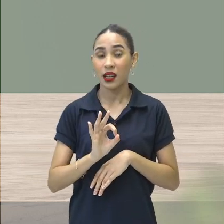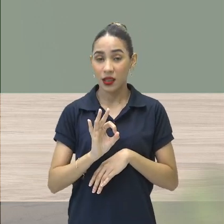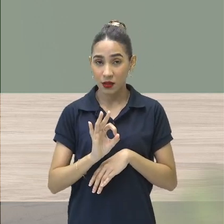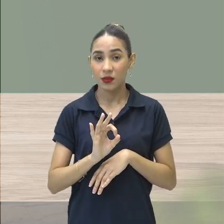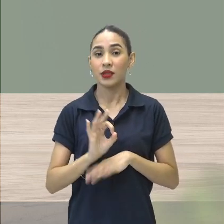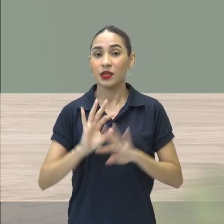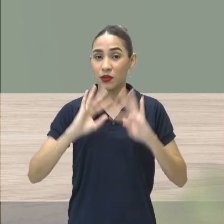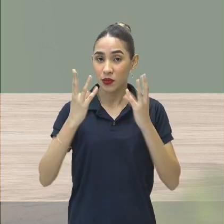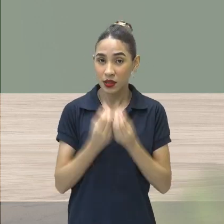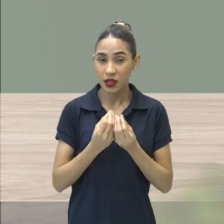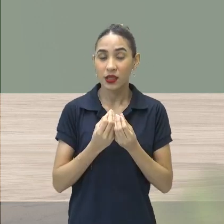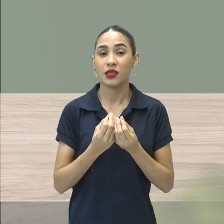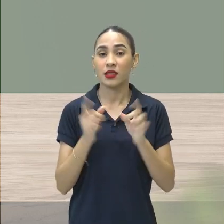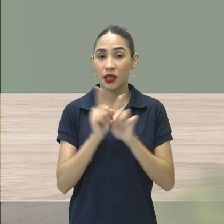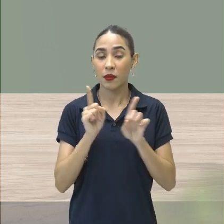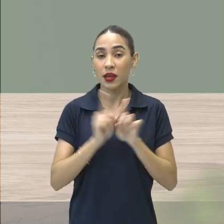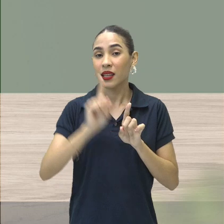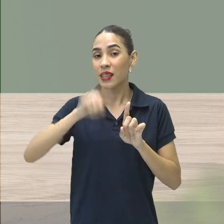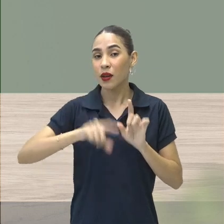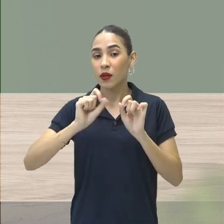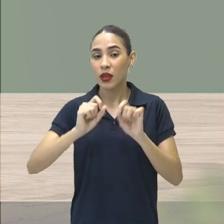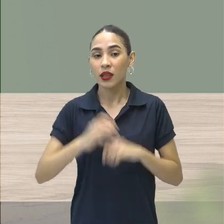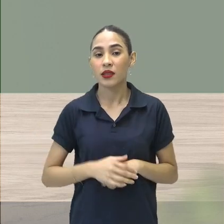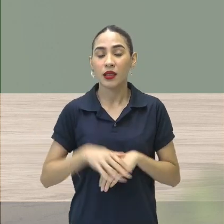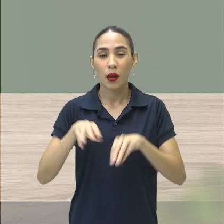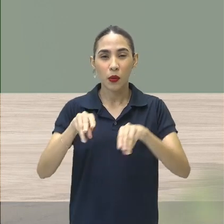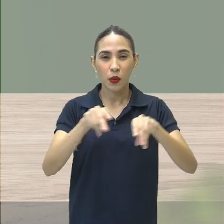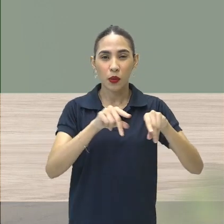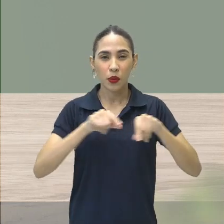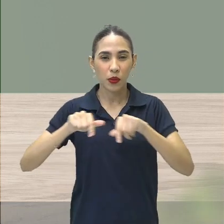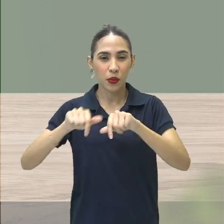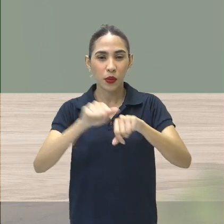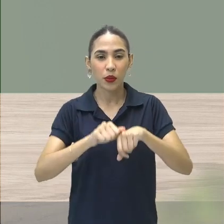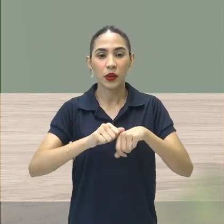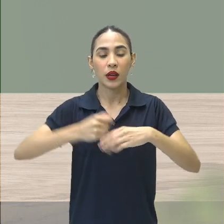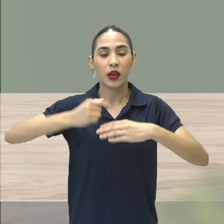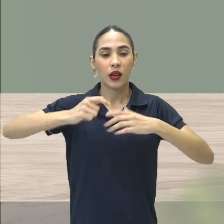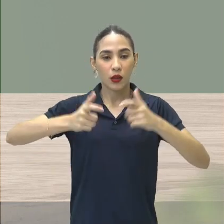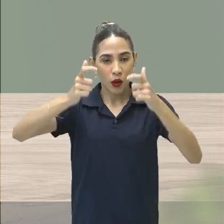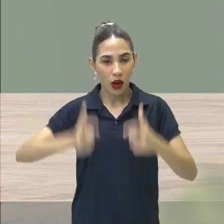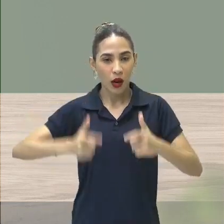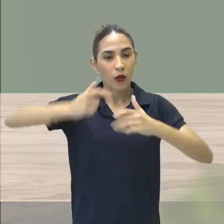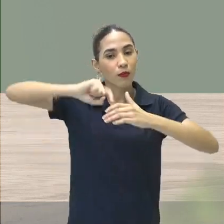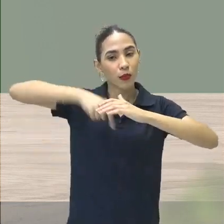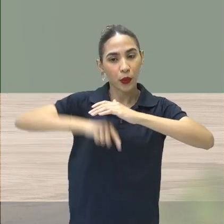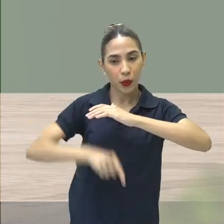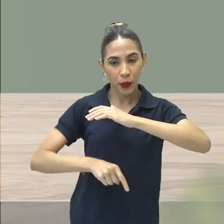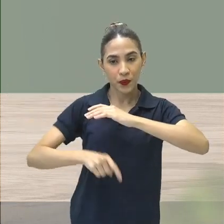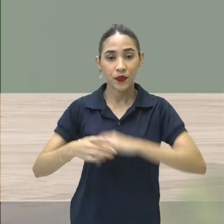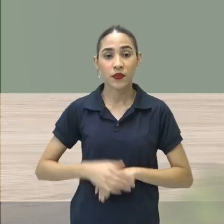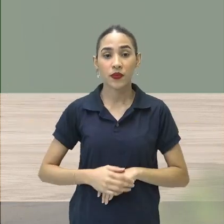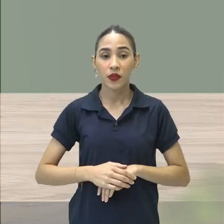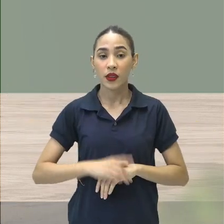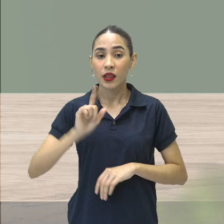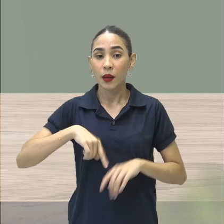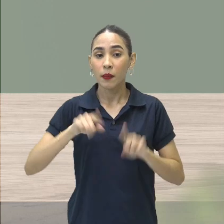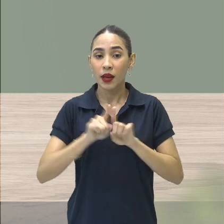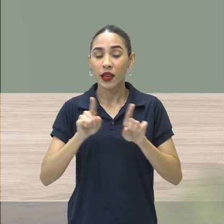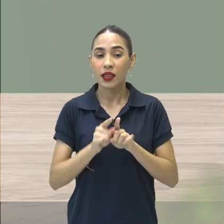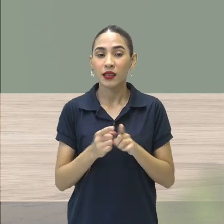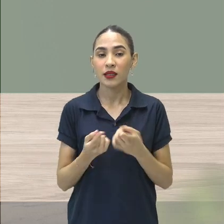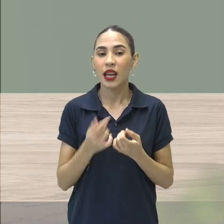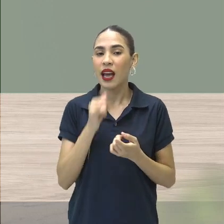50% dos resíduos que são depositados em aterros sanitários. São restos